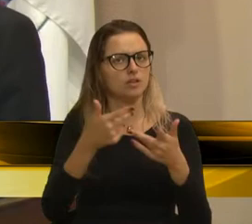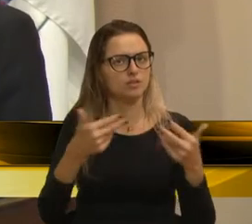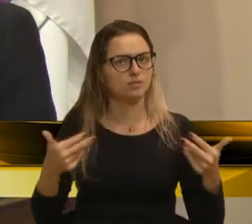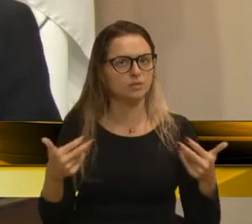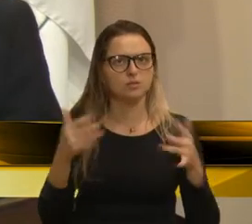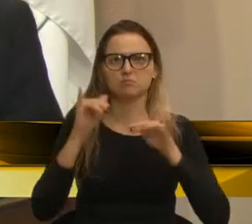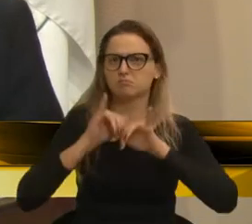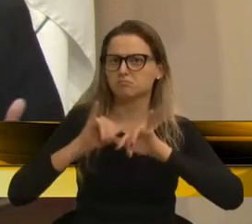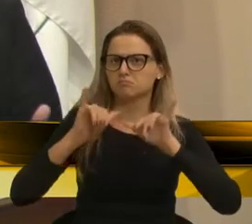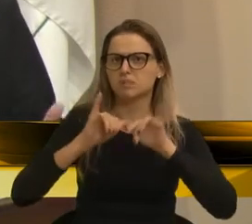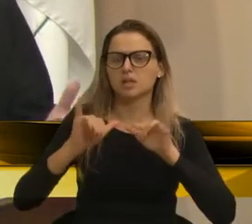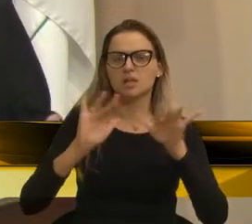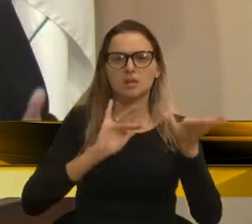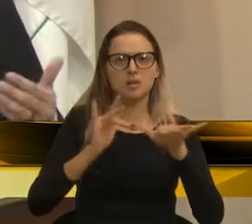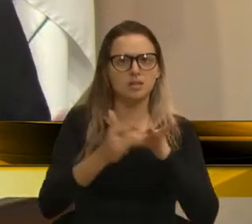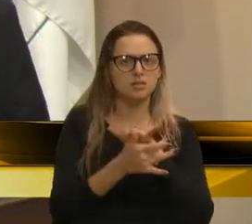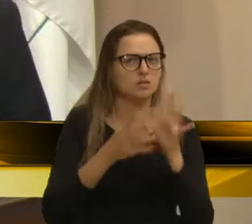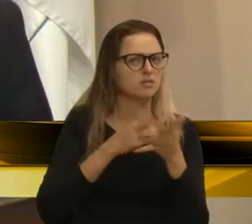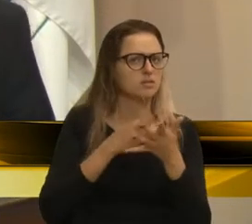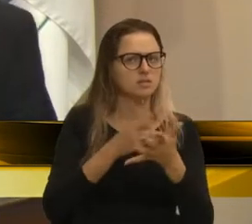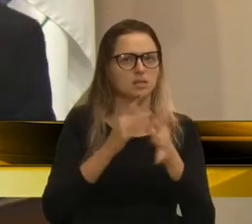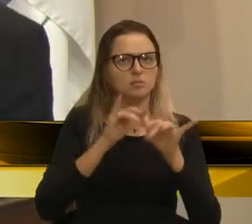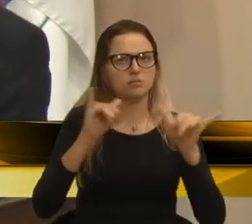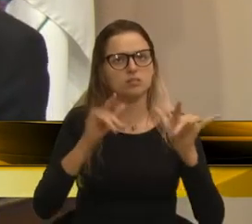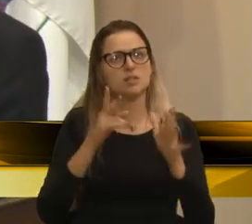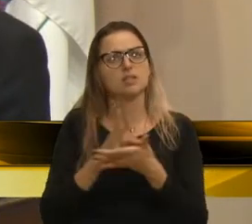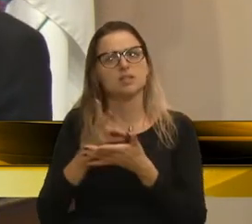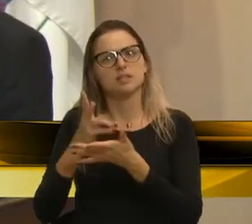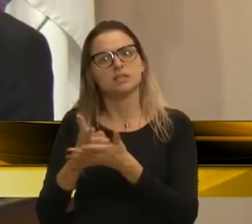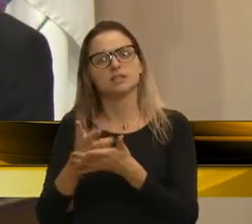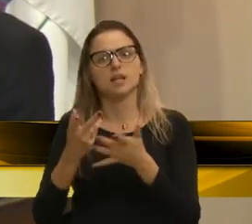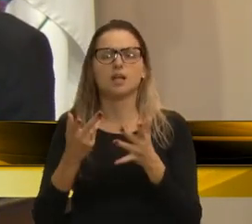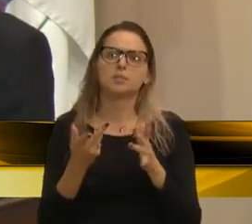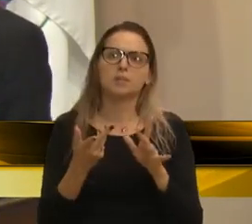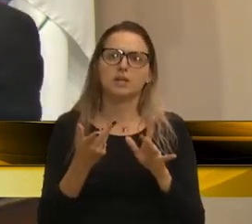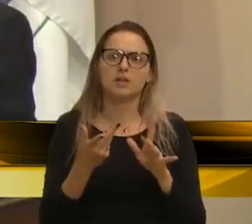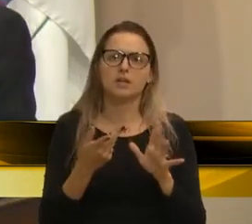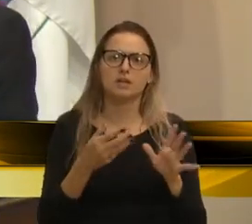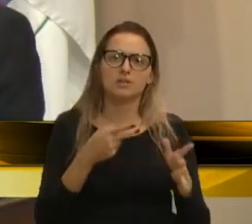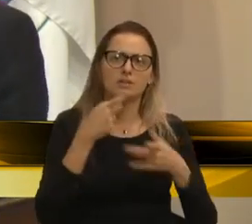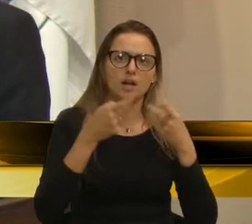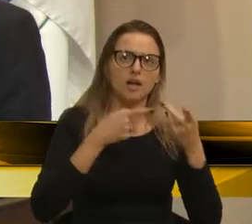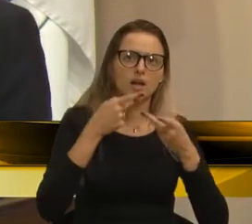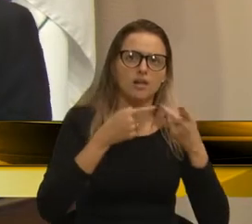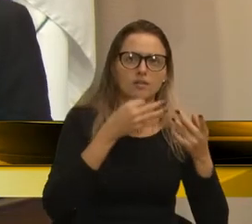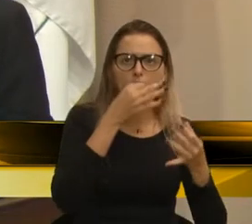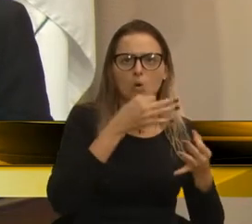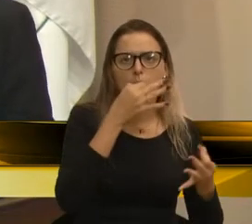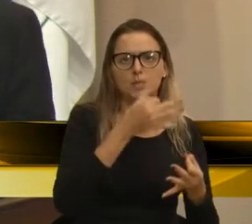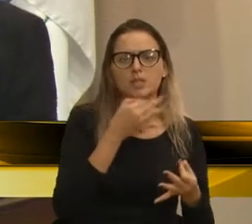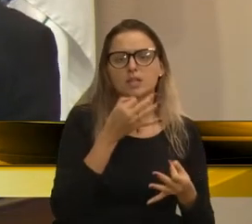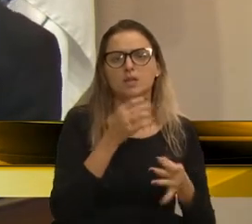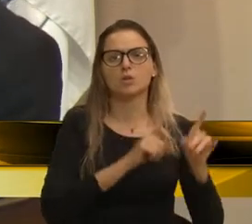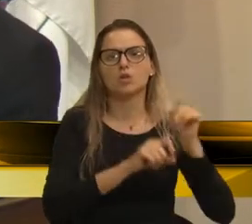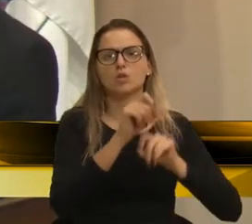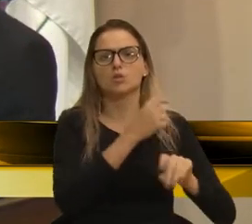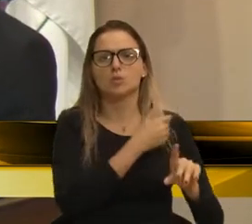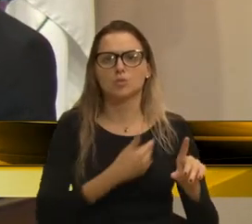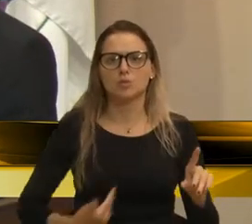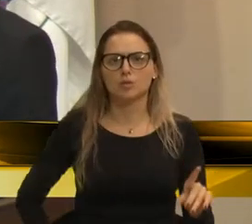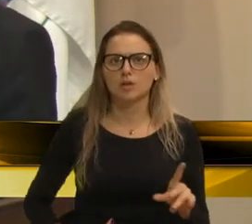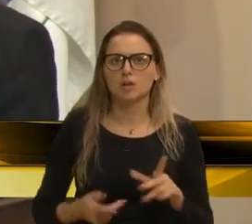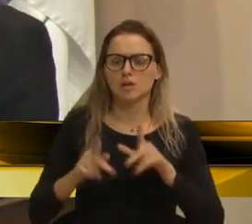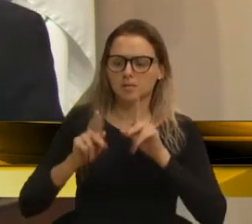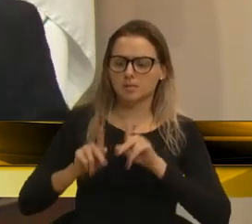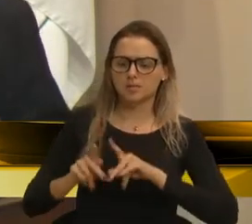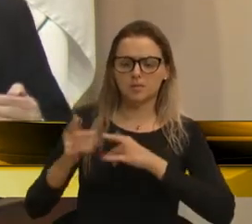imprensa sempre foi muito solícito. Então, ele fazia sempre um contraponto ao governo que existia, tinha os seus posicionamentos fortes. Isso até para quem ouvia,